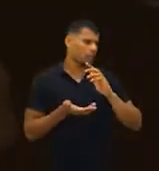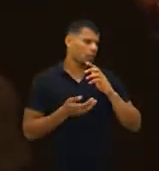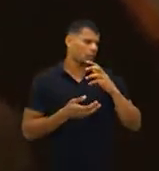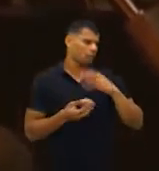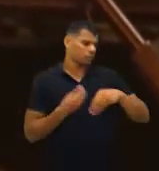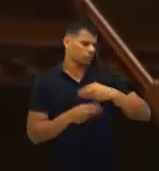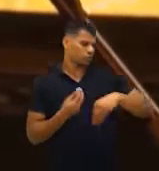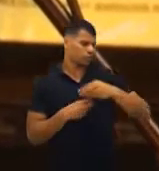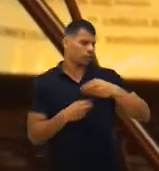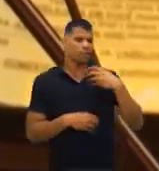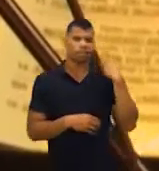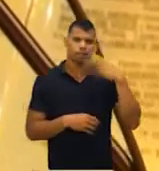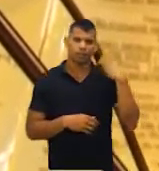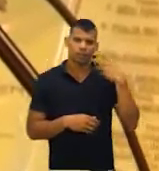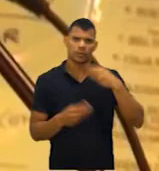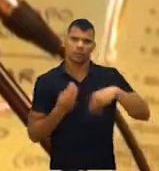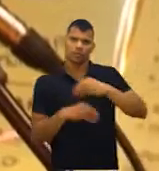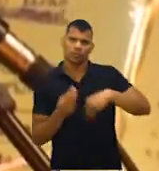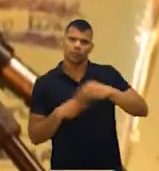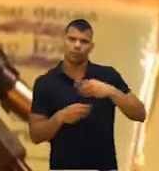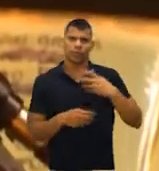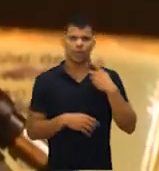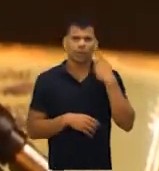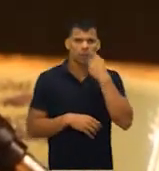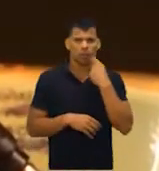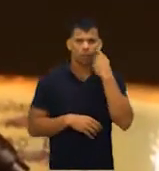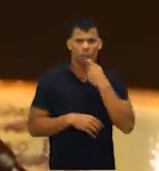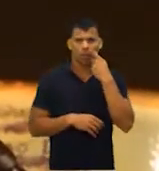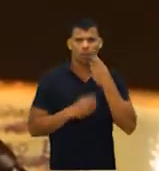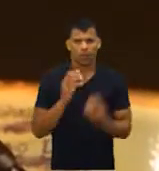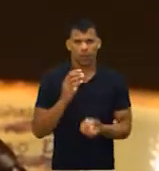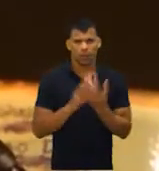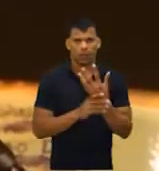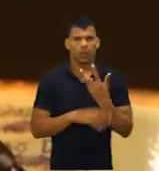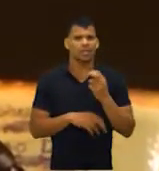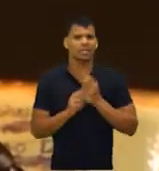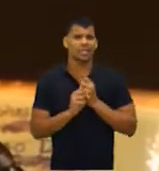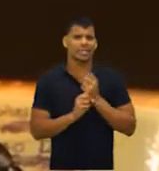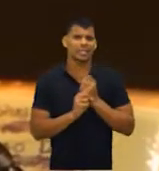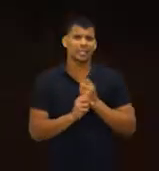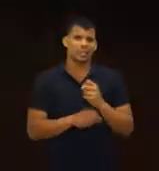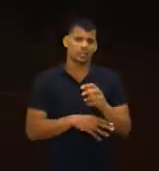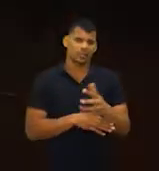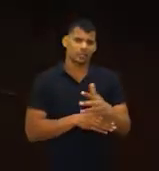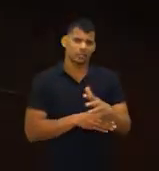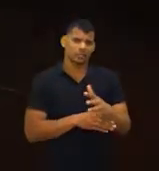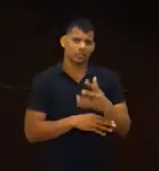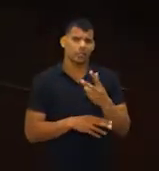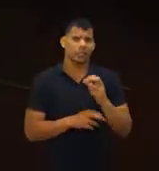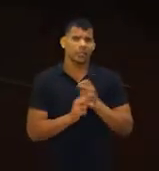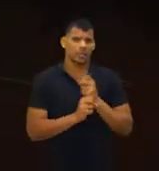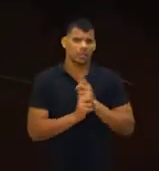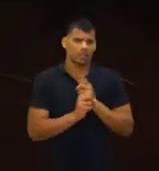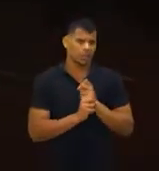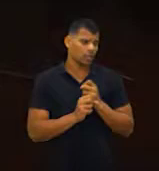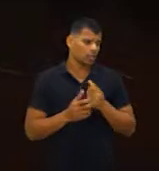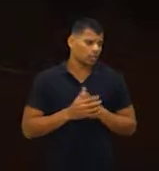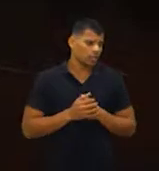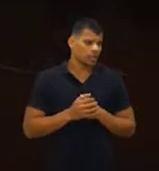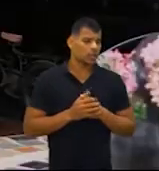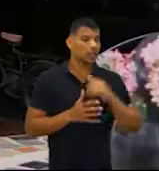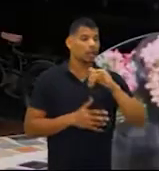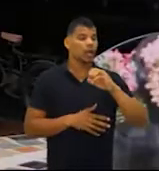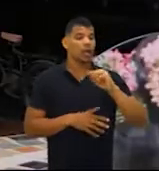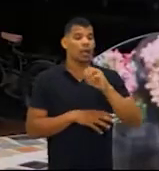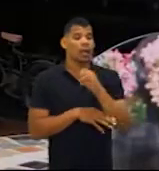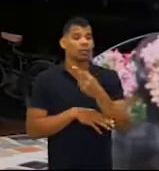que no caso meu se dá o comedy. Eu não estou sempre em pé. Sempre em pé, mas essa